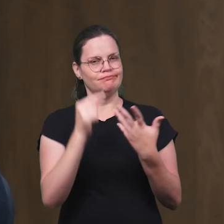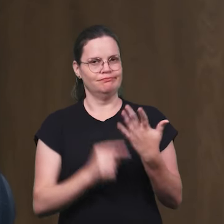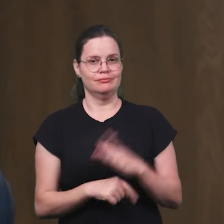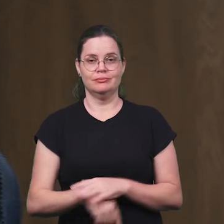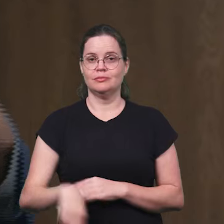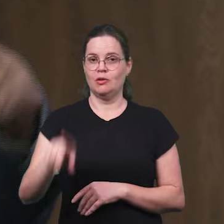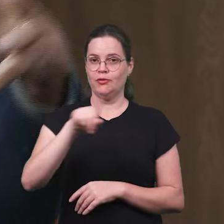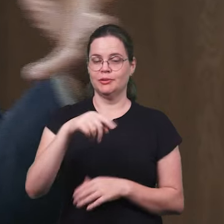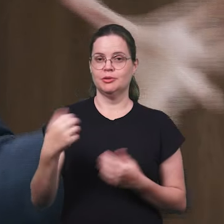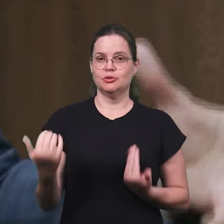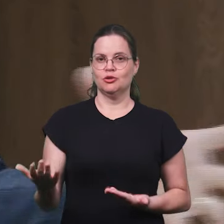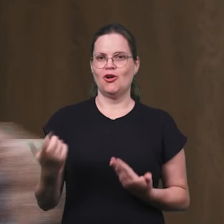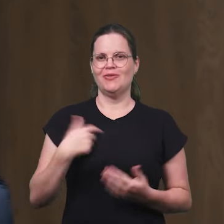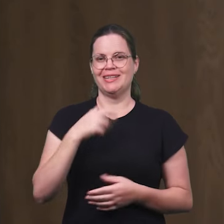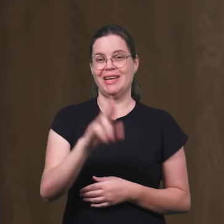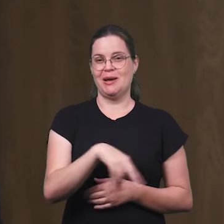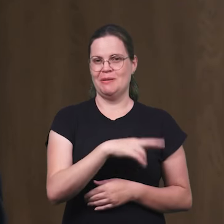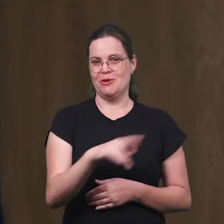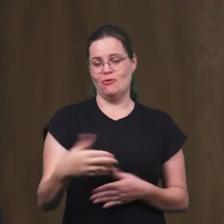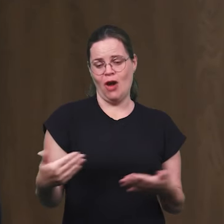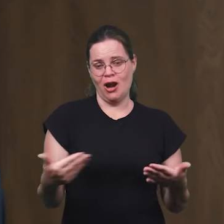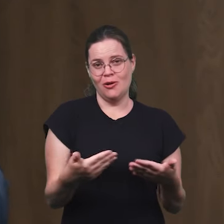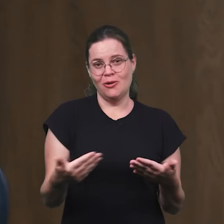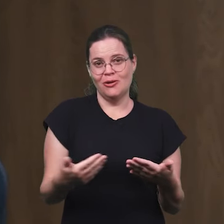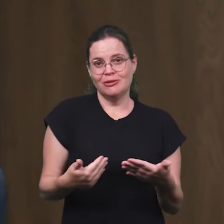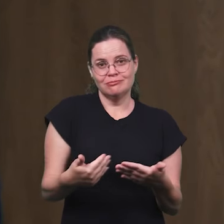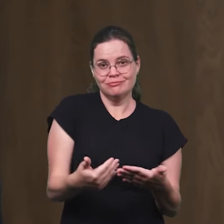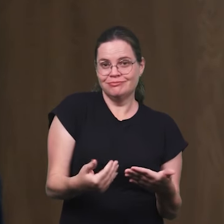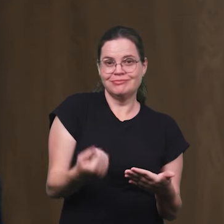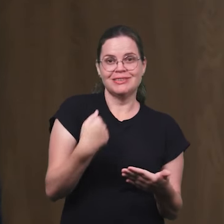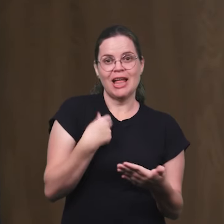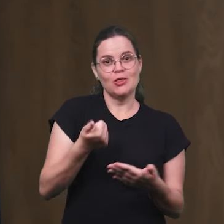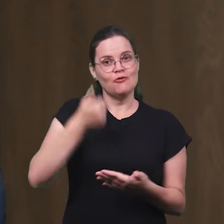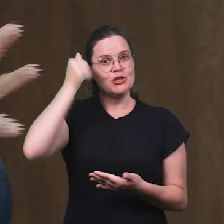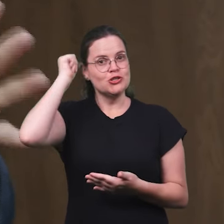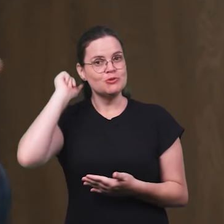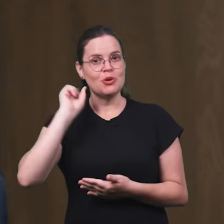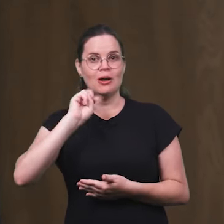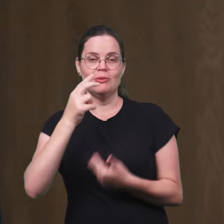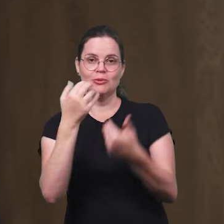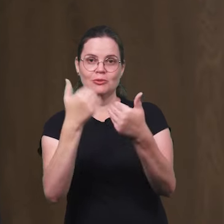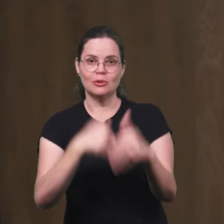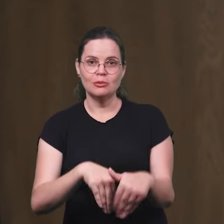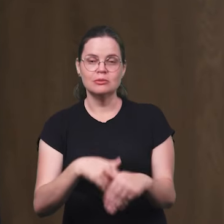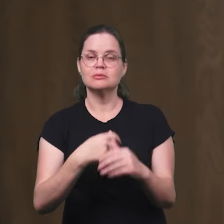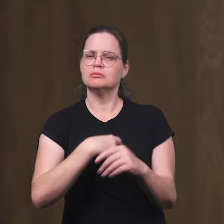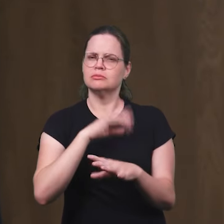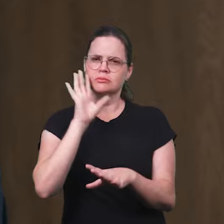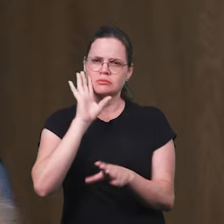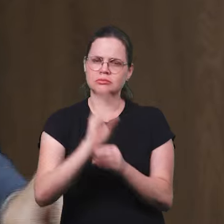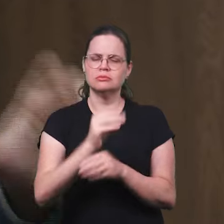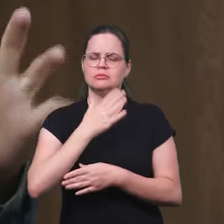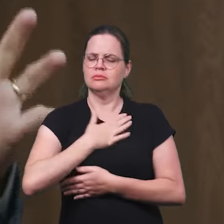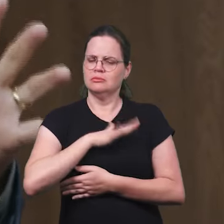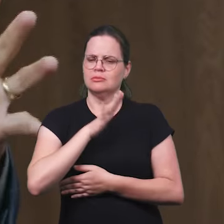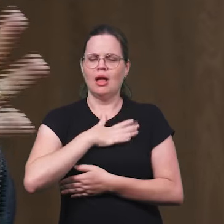num concurso ou no vestibular, né? Entenda que isso é mais comum do que você imagina, né?